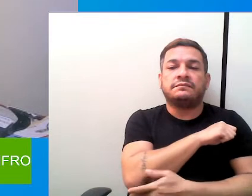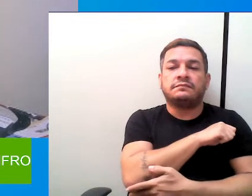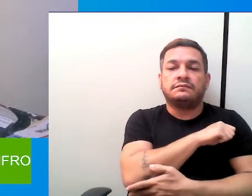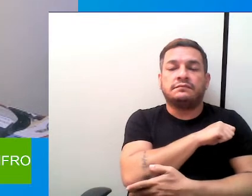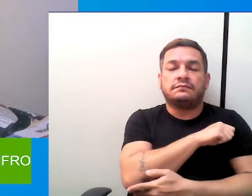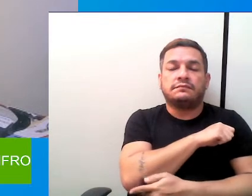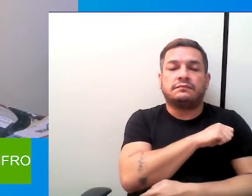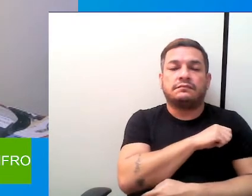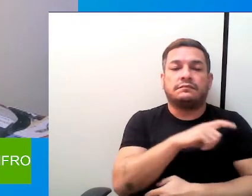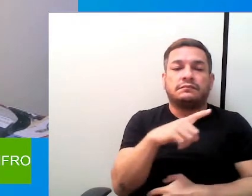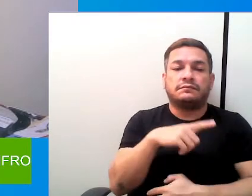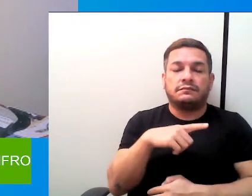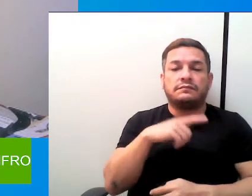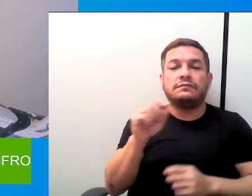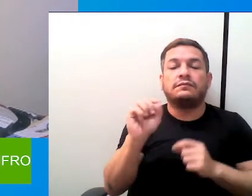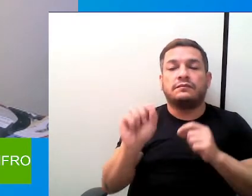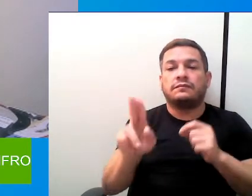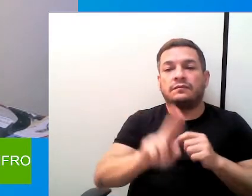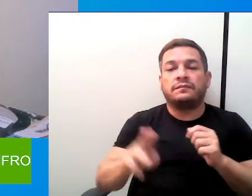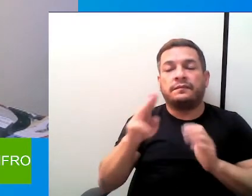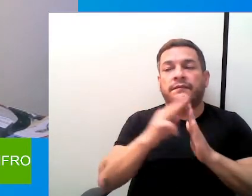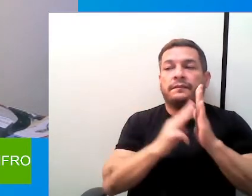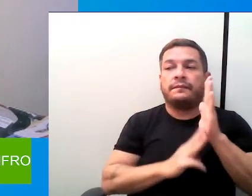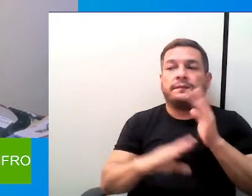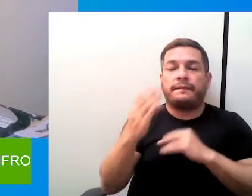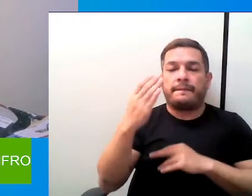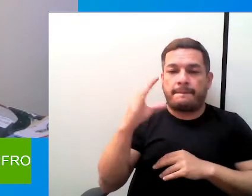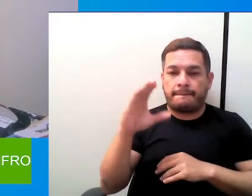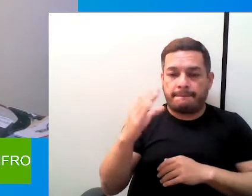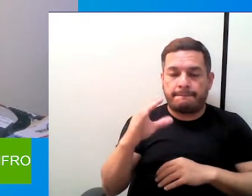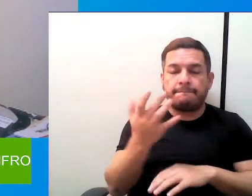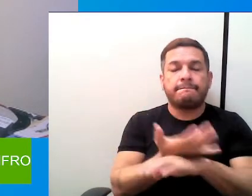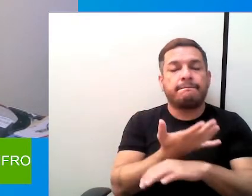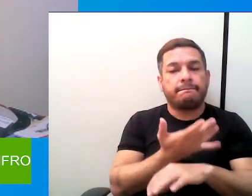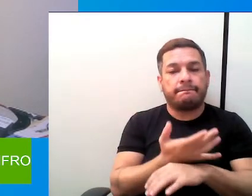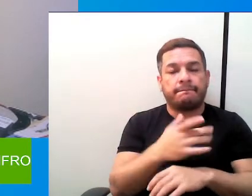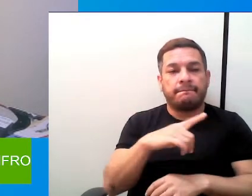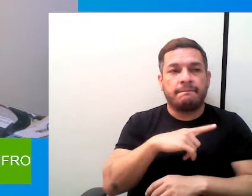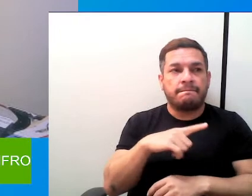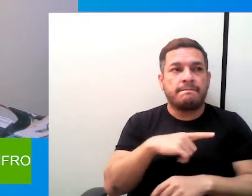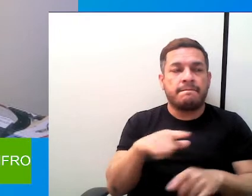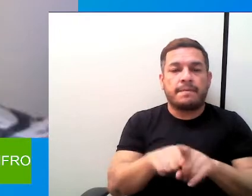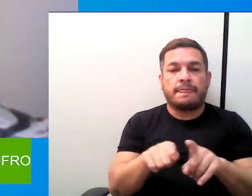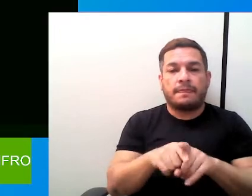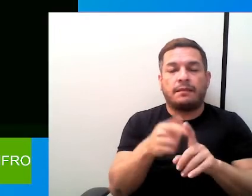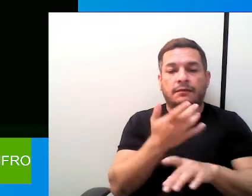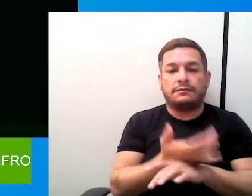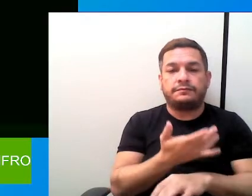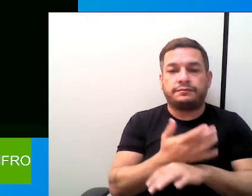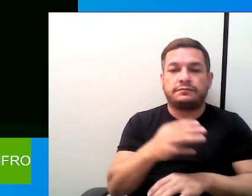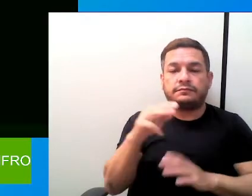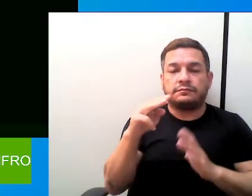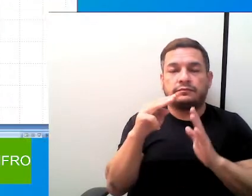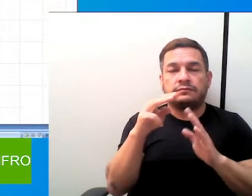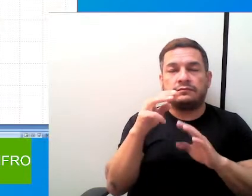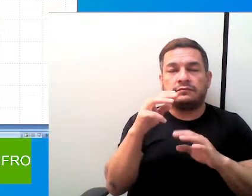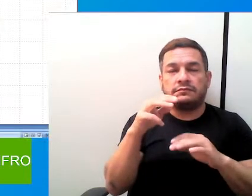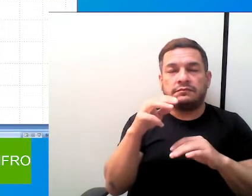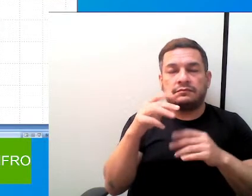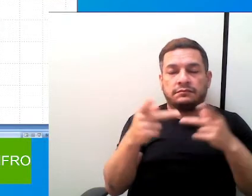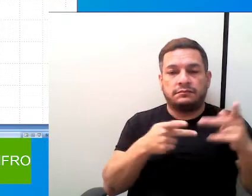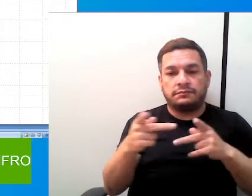têm contato com a metodologia científica, uma disciplina de metodologia científica, e a disciplina de metodologia de projetos integradores